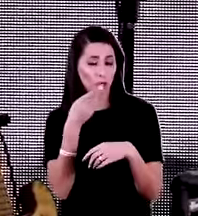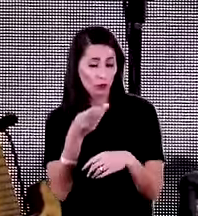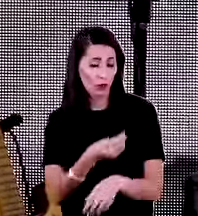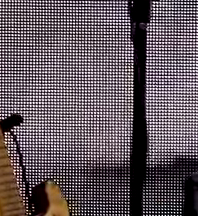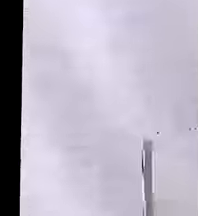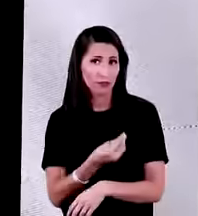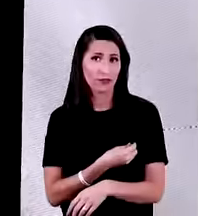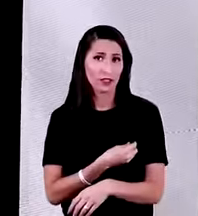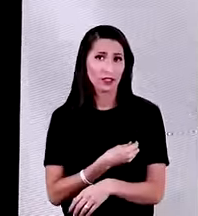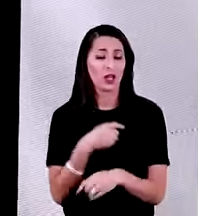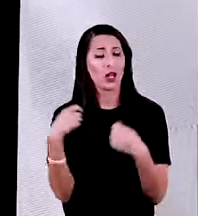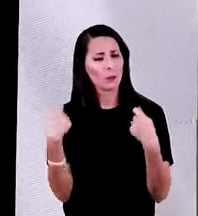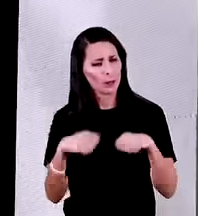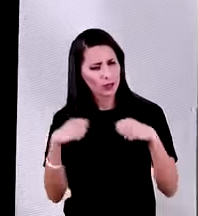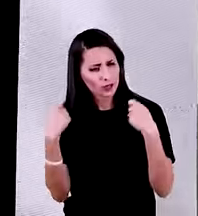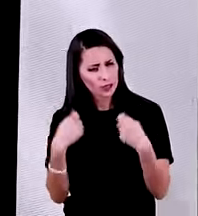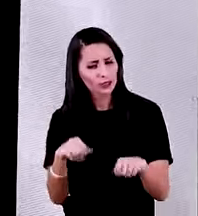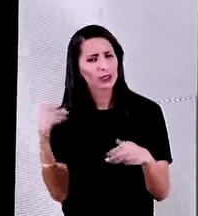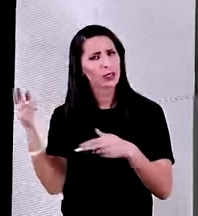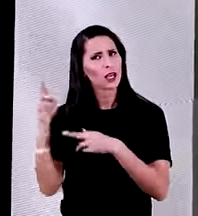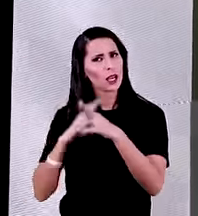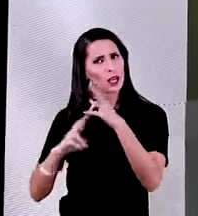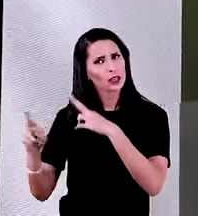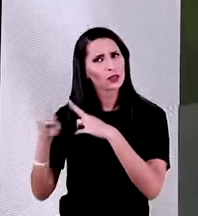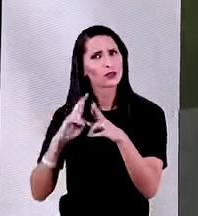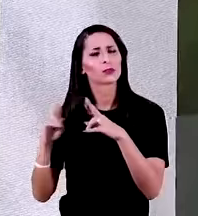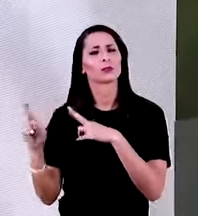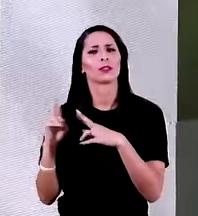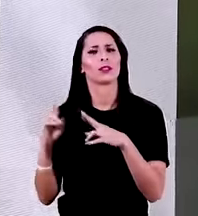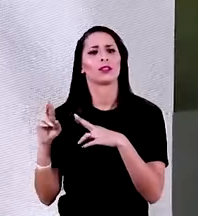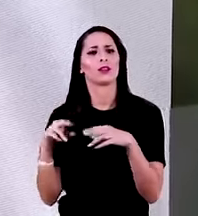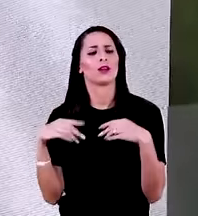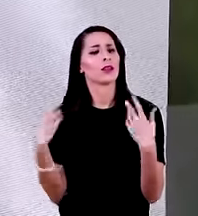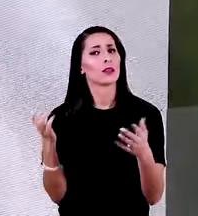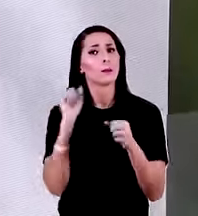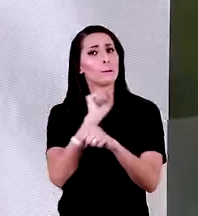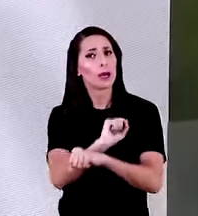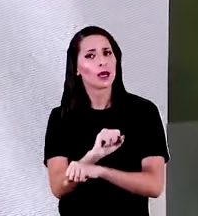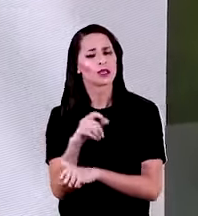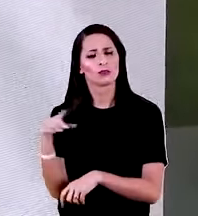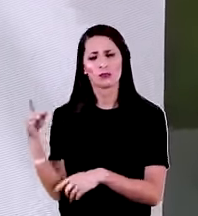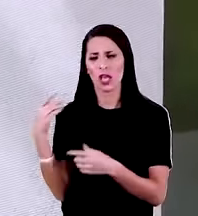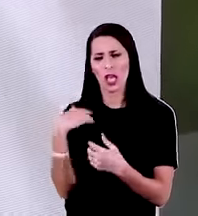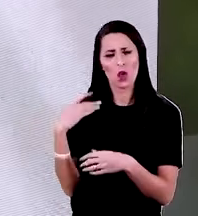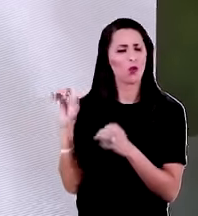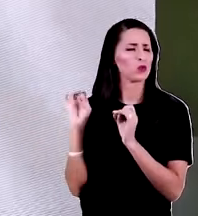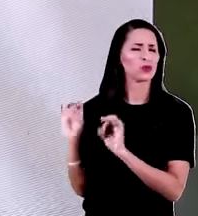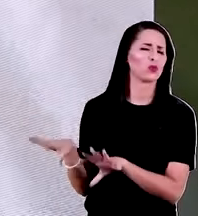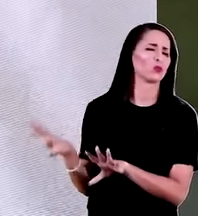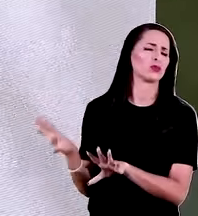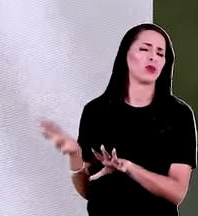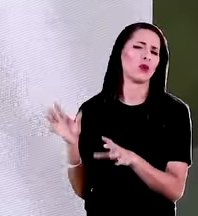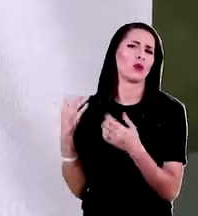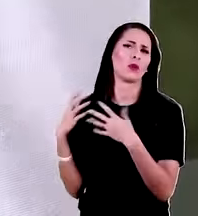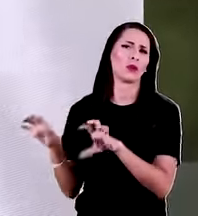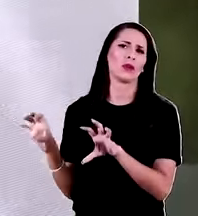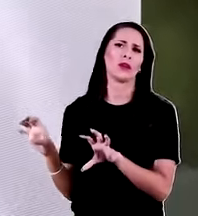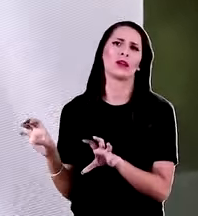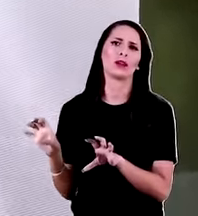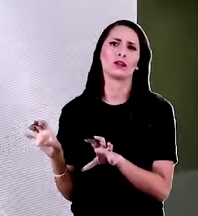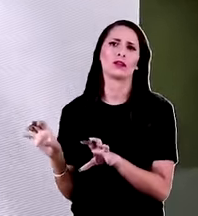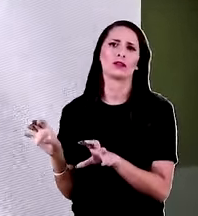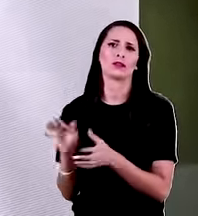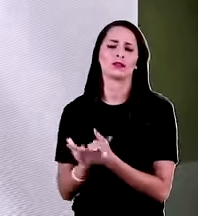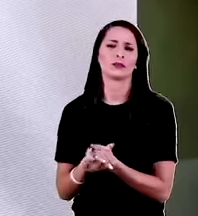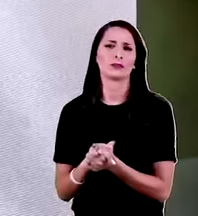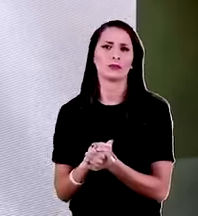necessidade que a gente tem de relacionamento. Então, para com esse negócio de que, não, eu vou ficar só, que agora ninguém mais entende, fulano me traiu. A gente se fecha